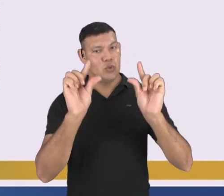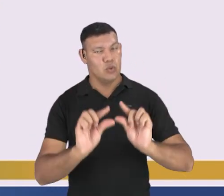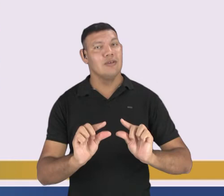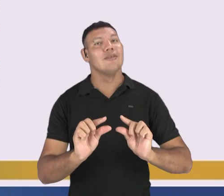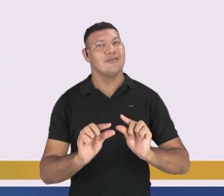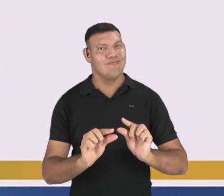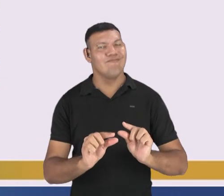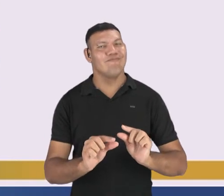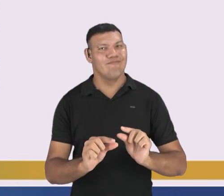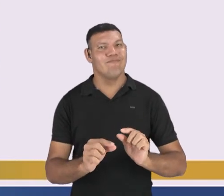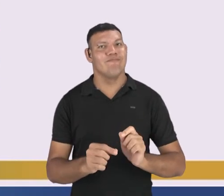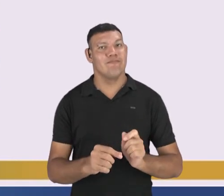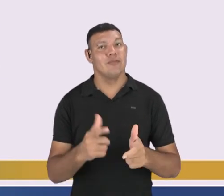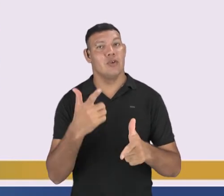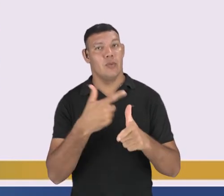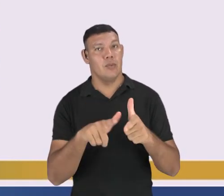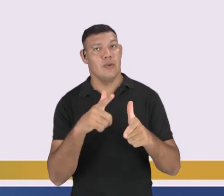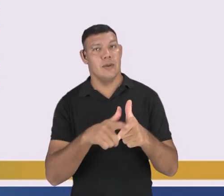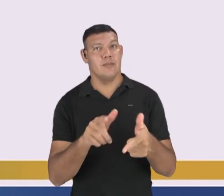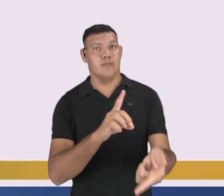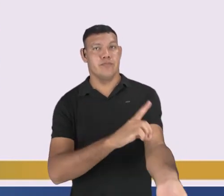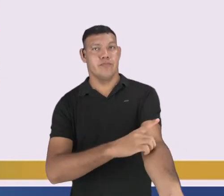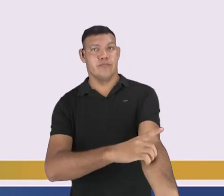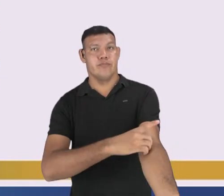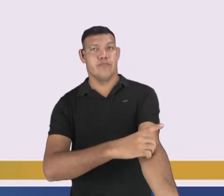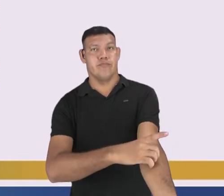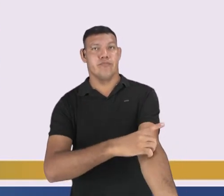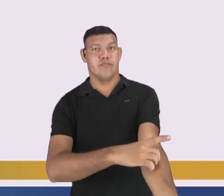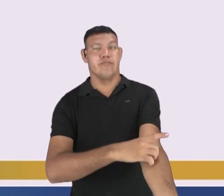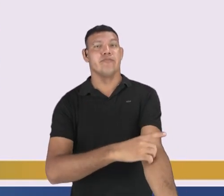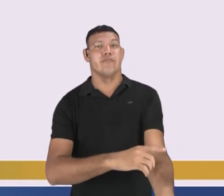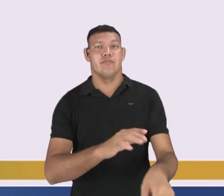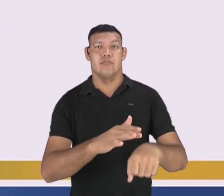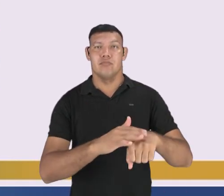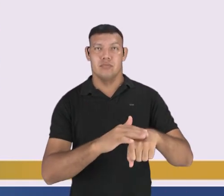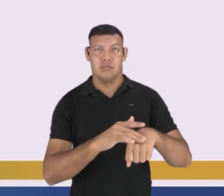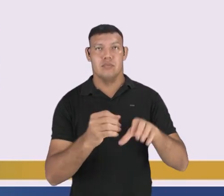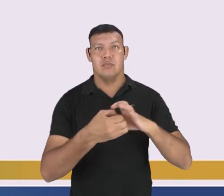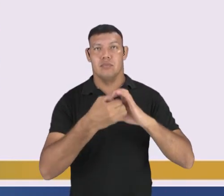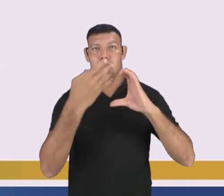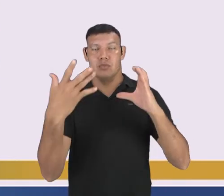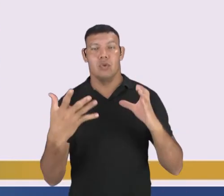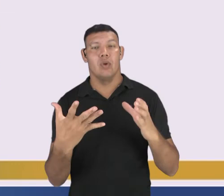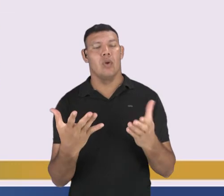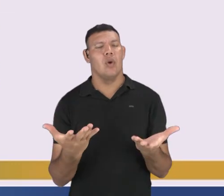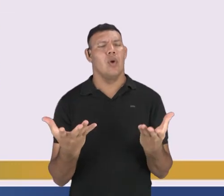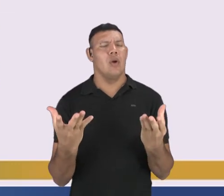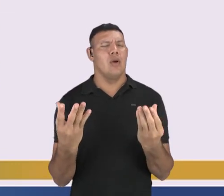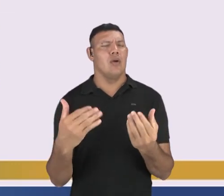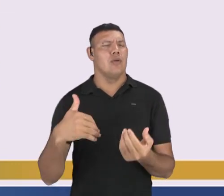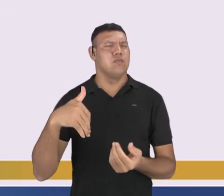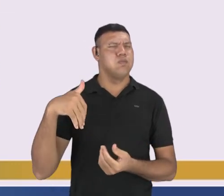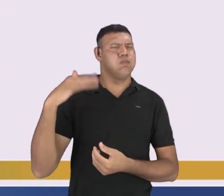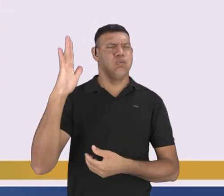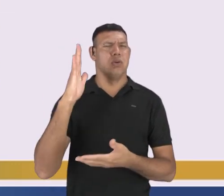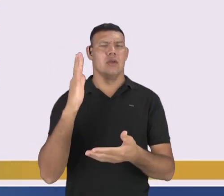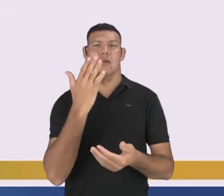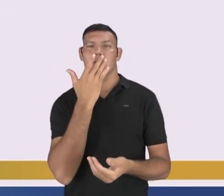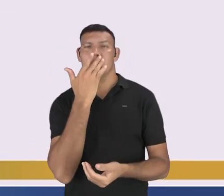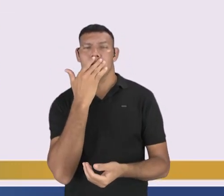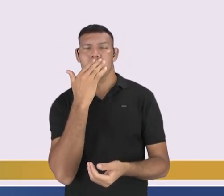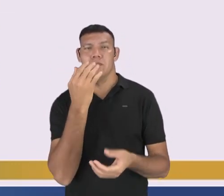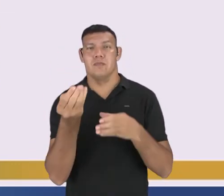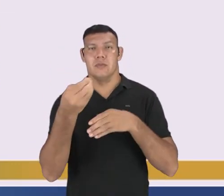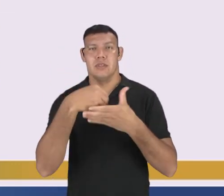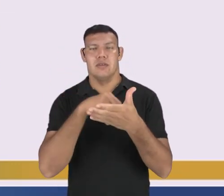ela provoca o que nós chamamos de diabetes, que é uma doença caracterizada pelo excesso, ou seja, o aumento da glicose no sangue,